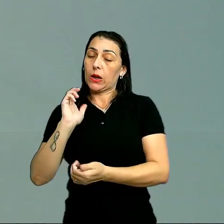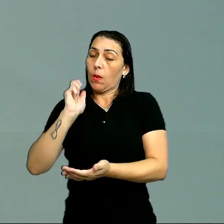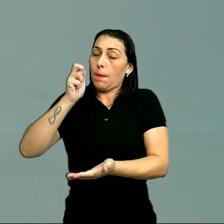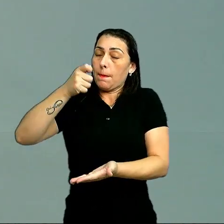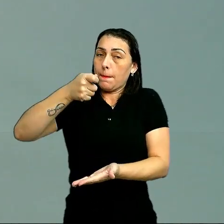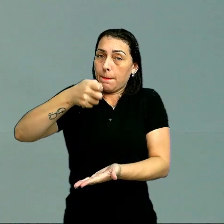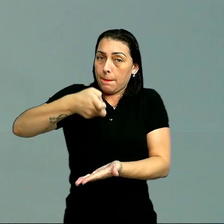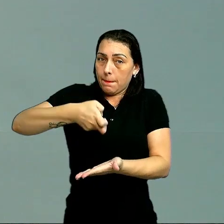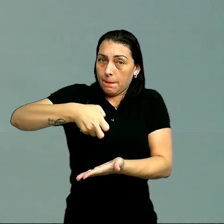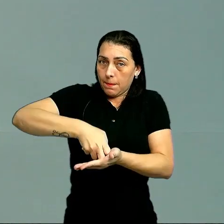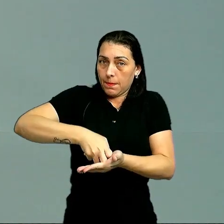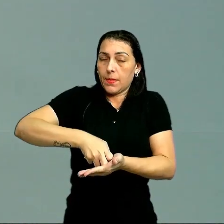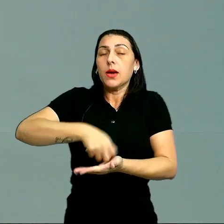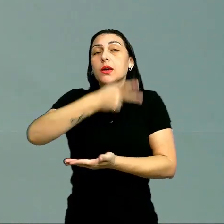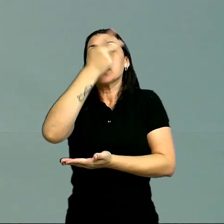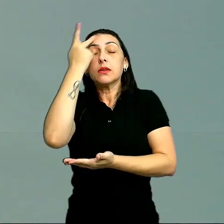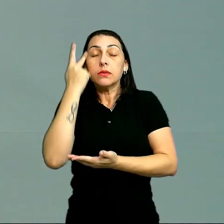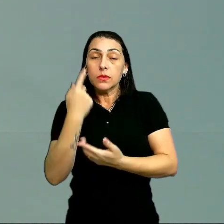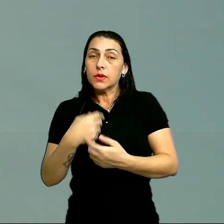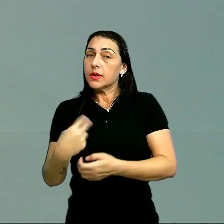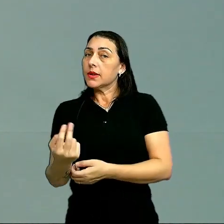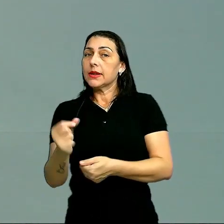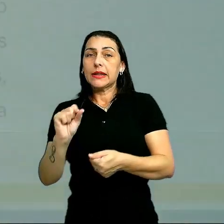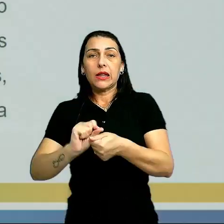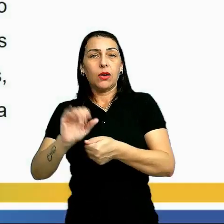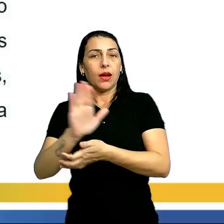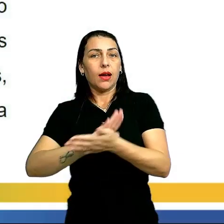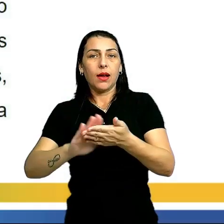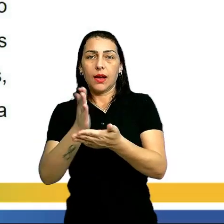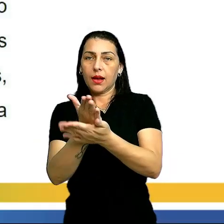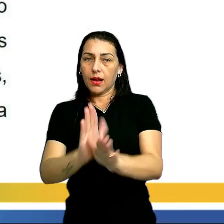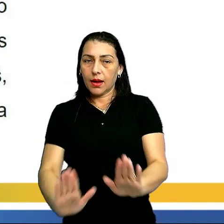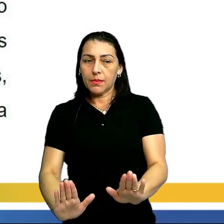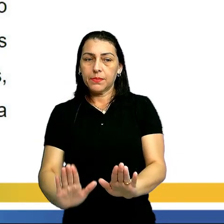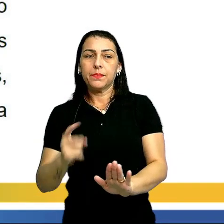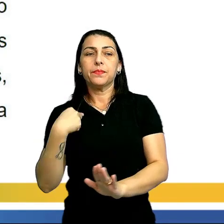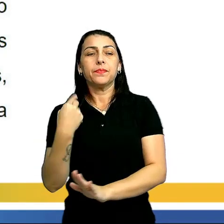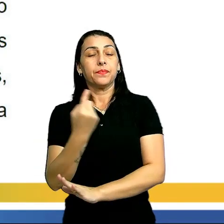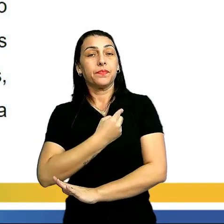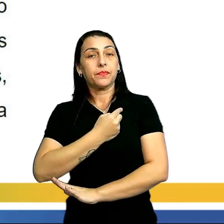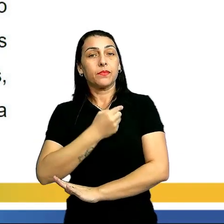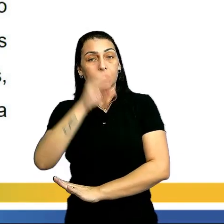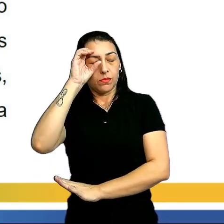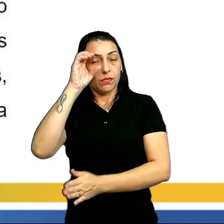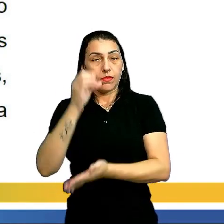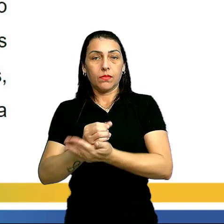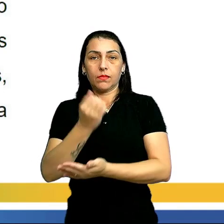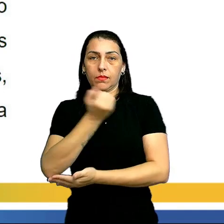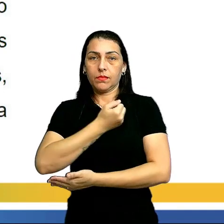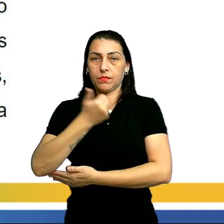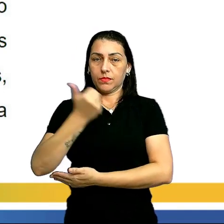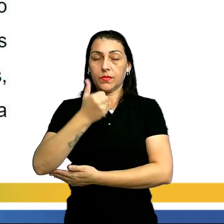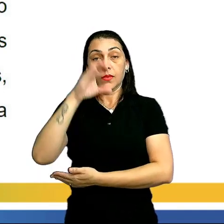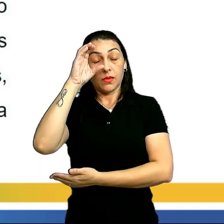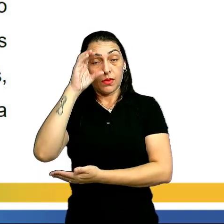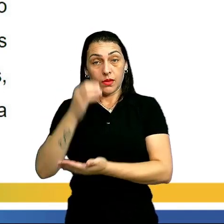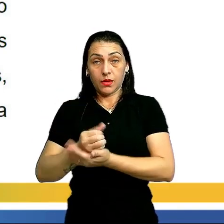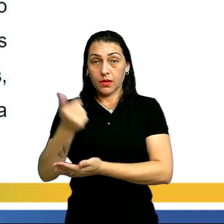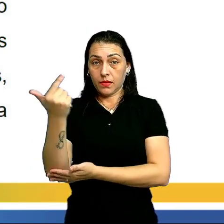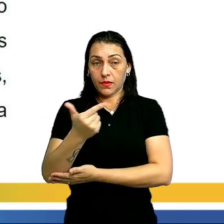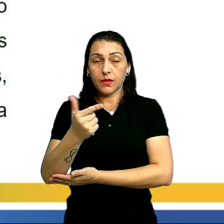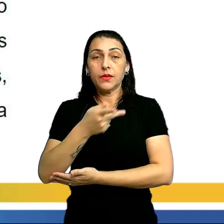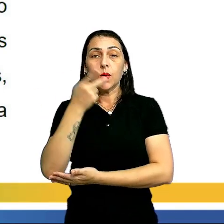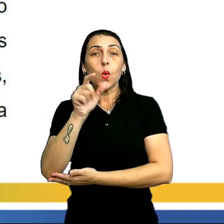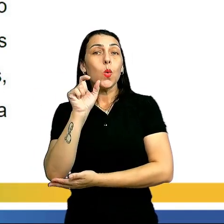punição, automaticamente as pessoas não fazem mais. Essa é a nossa tese número 1. Na tese número 2, ele